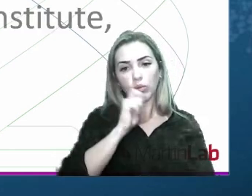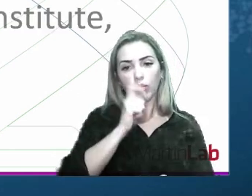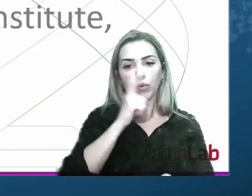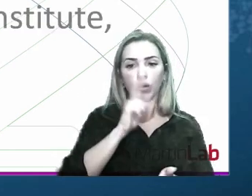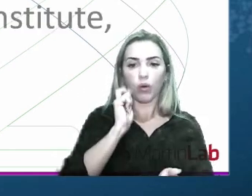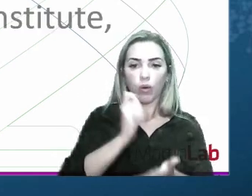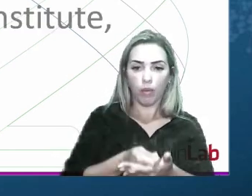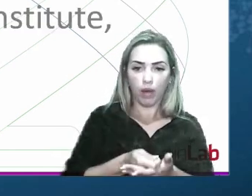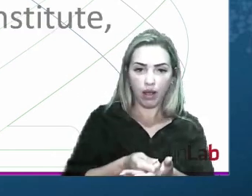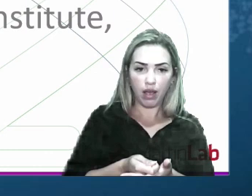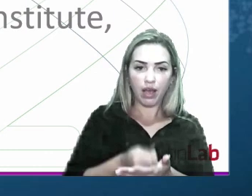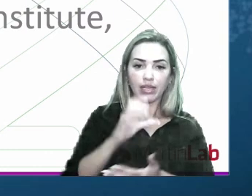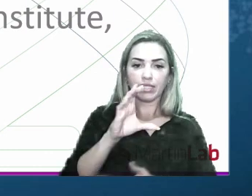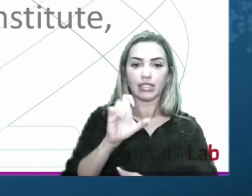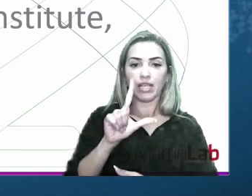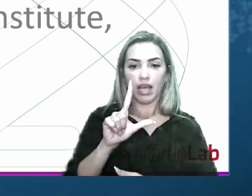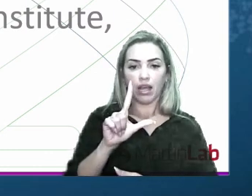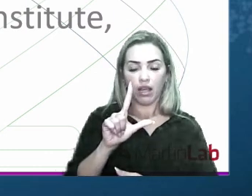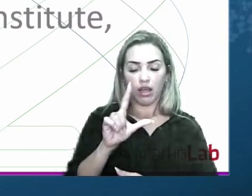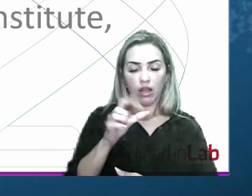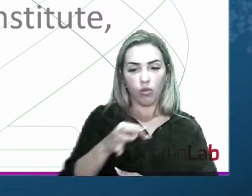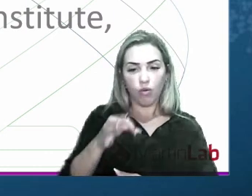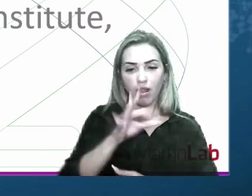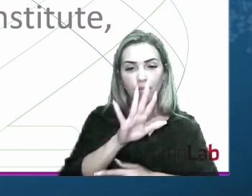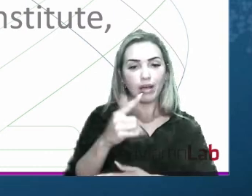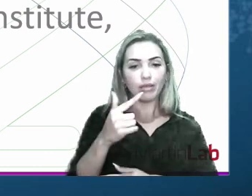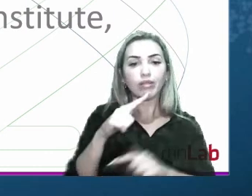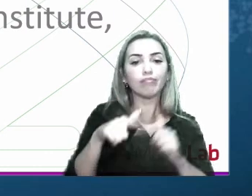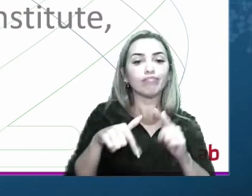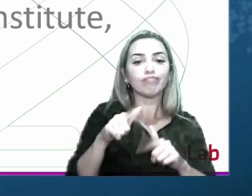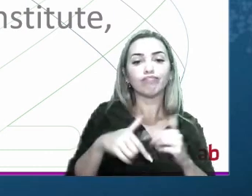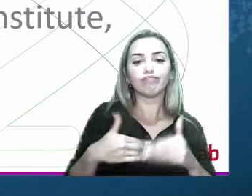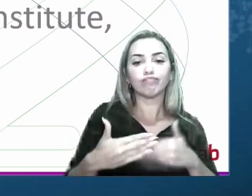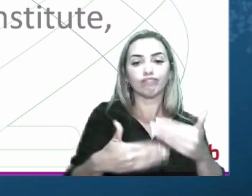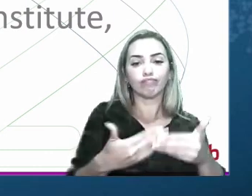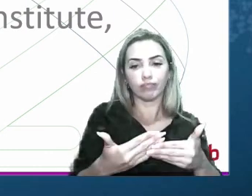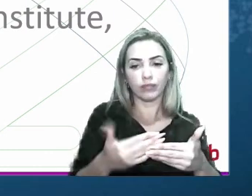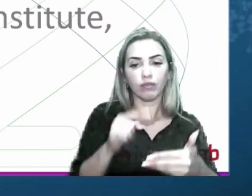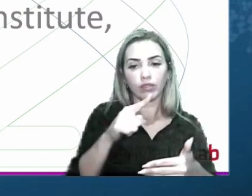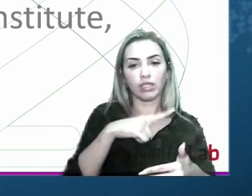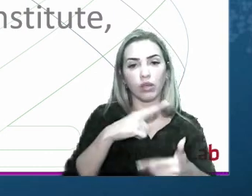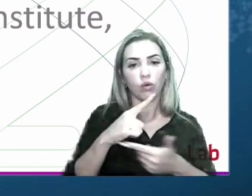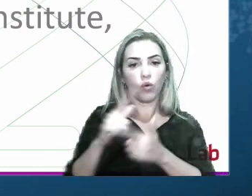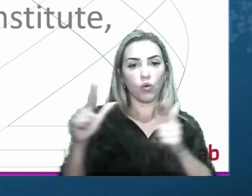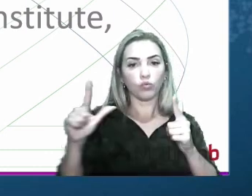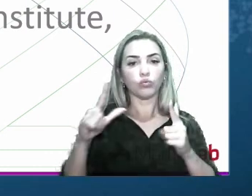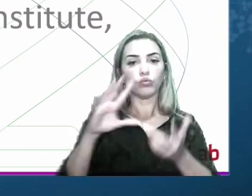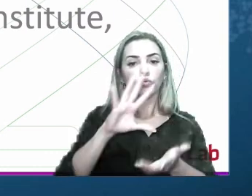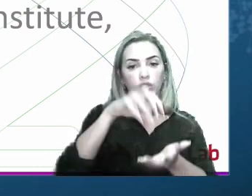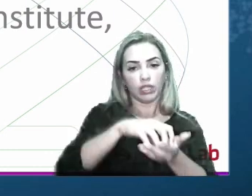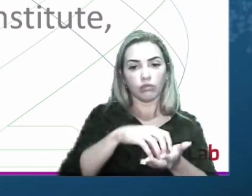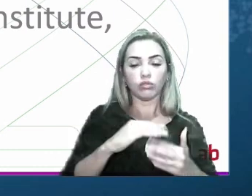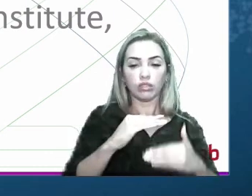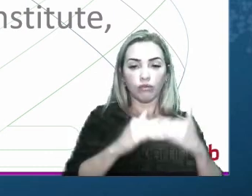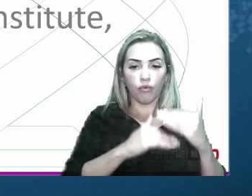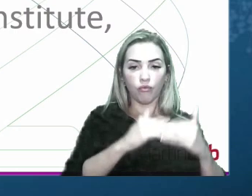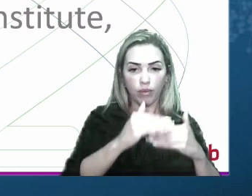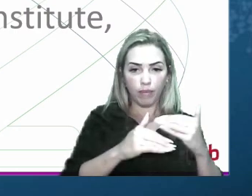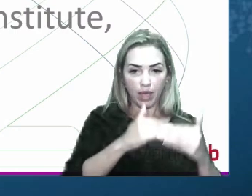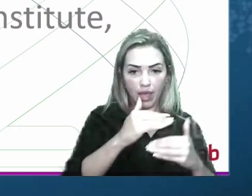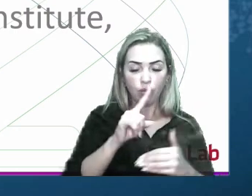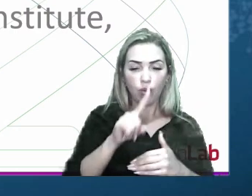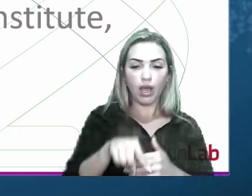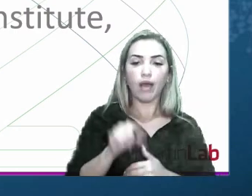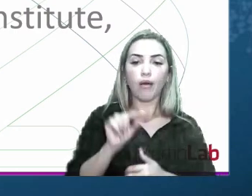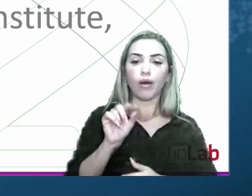a célula CAR, mas você não tem o combustível. Você tem outros centros de desenvolvimento que